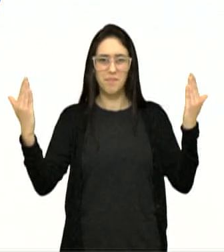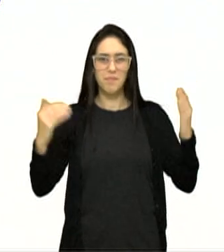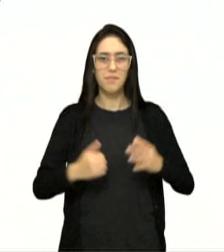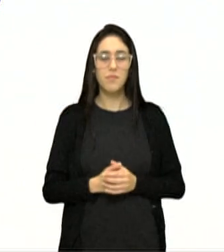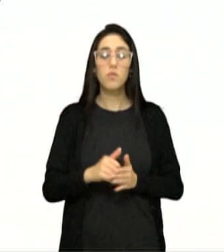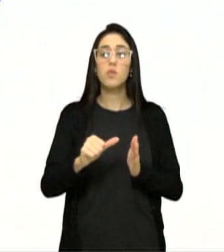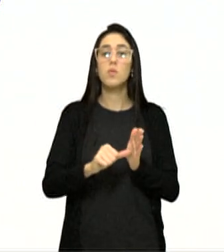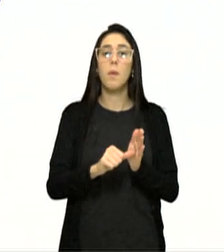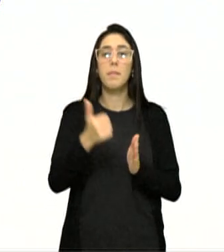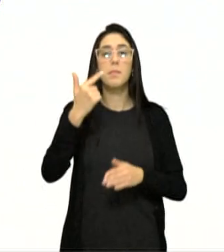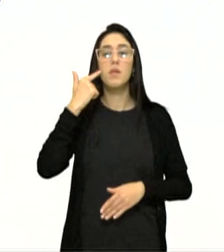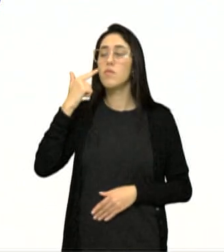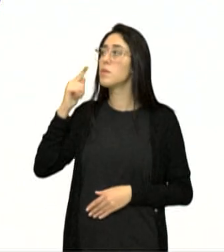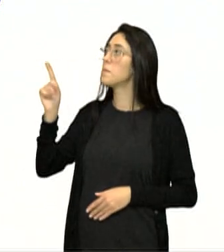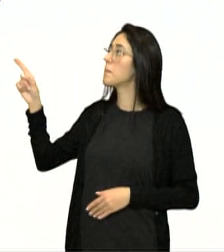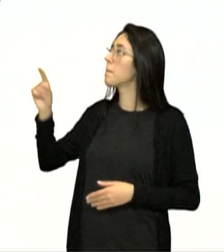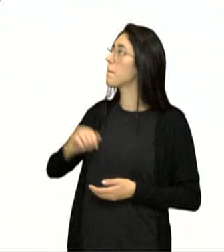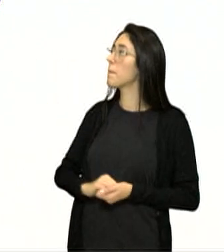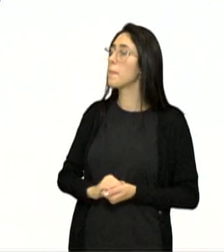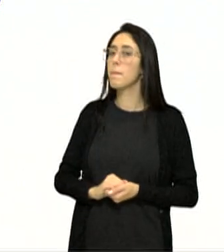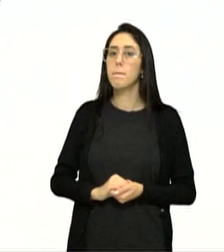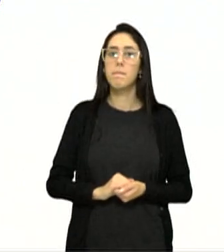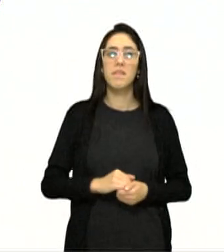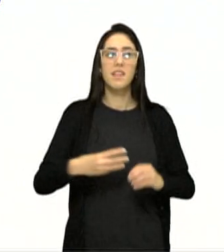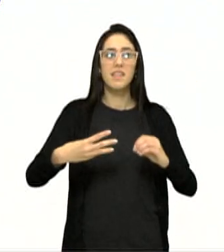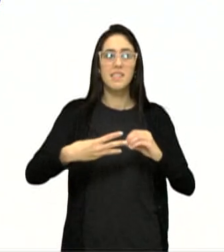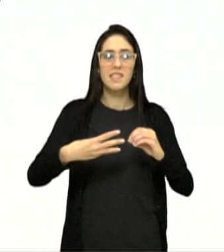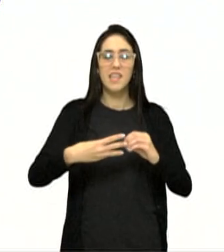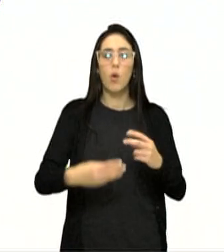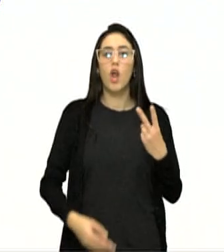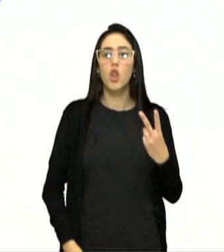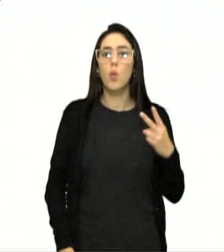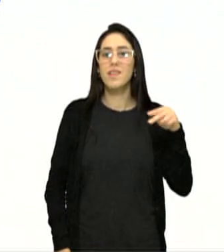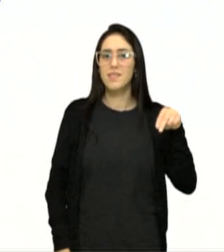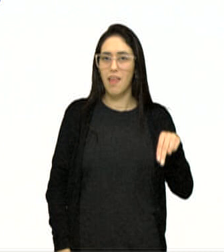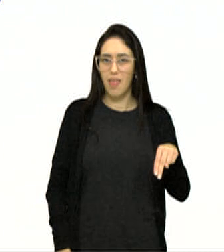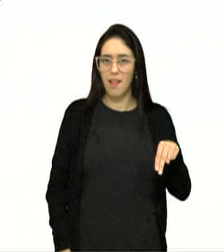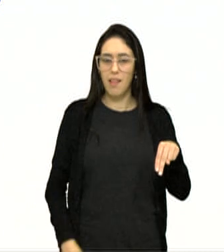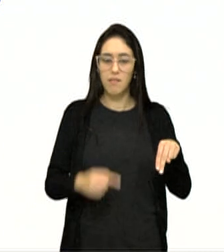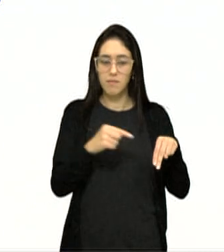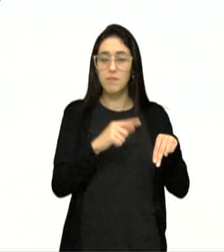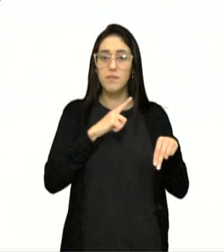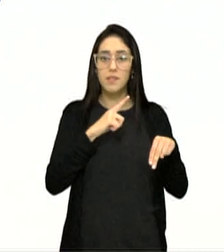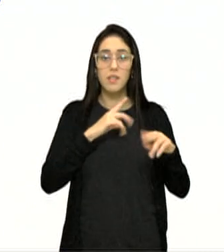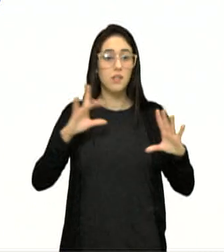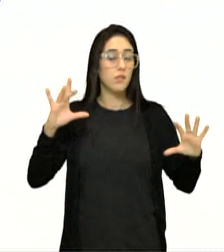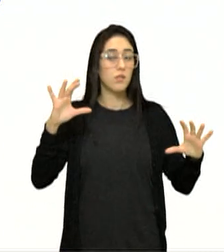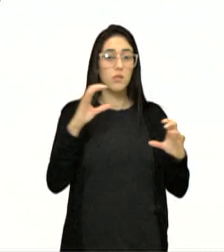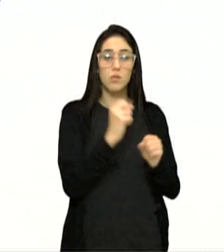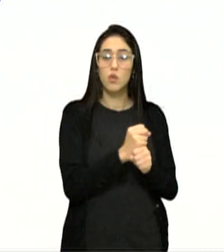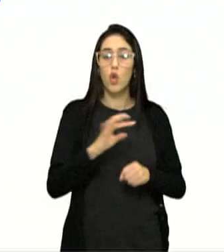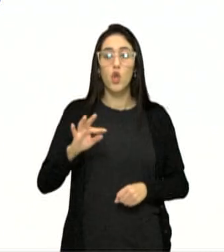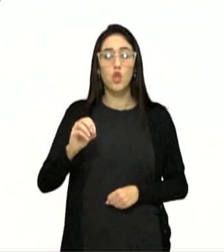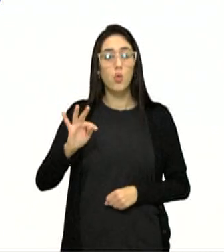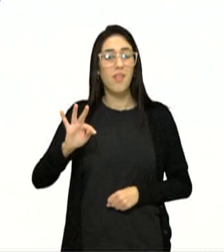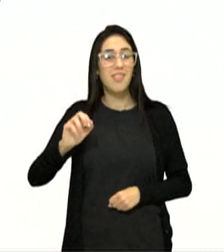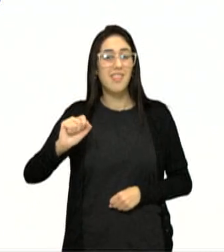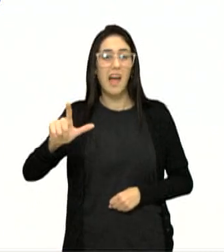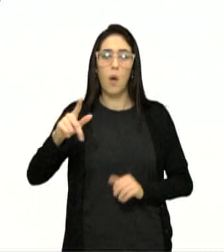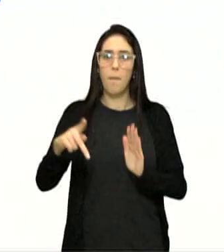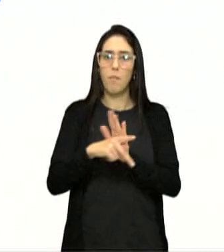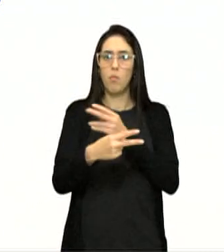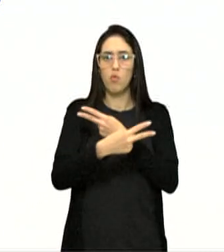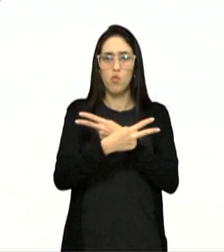primeiro processo, uma célula 2N, ou seja, aquela célula que tem a quantidade total, os 2 lotes de cromossomos que